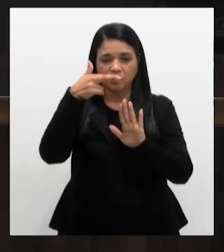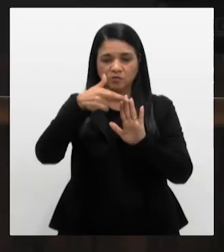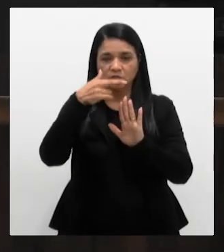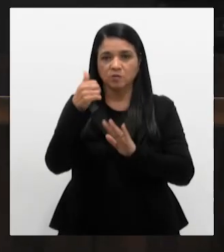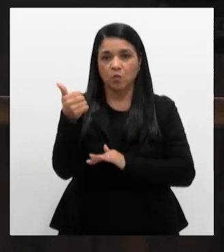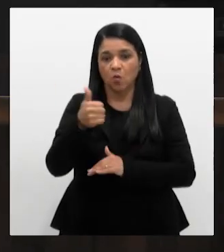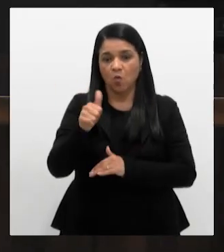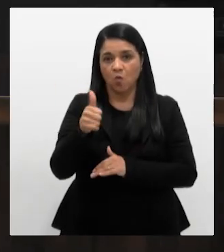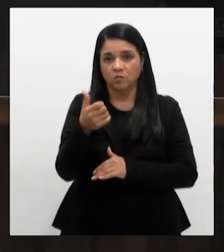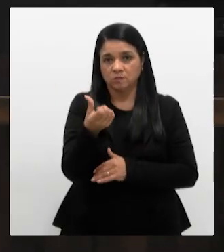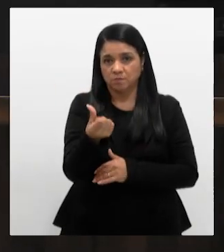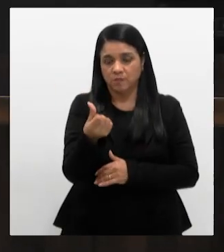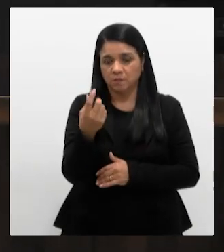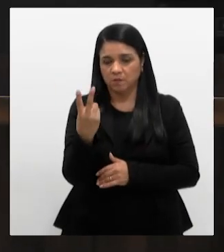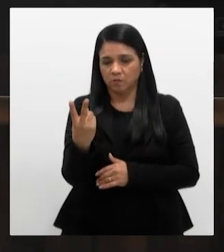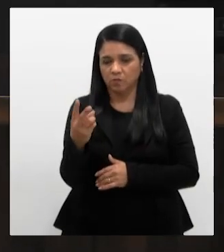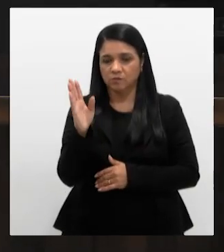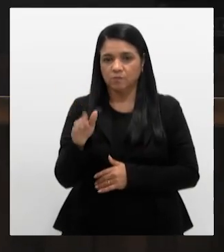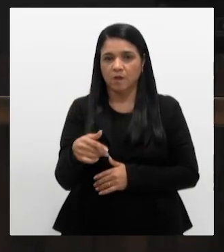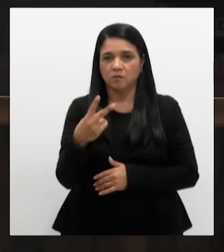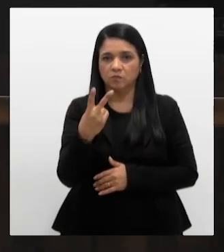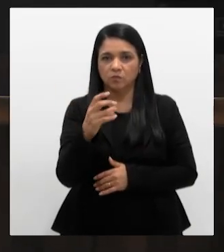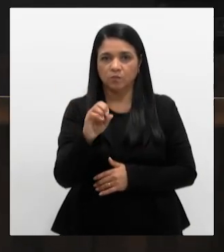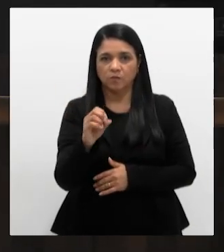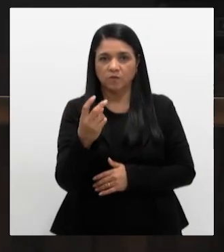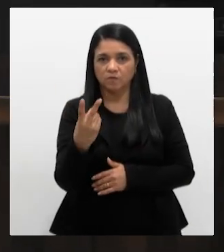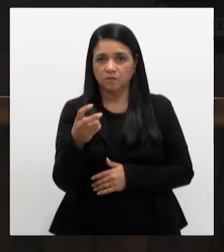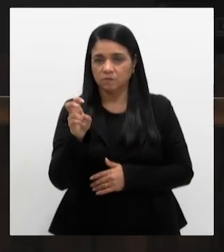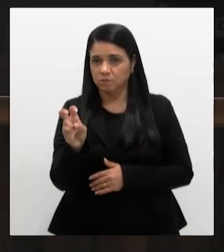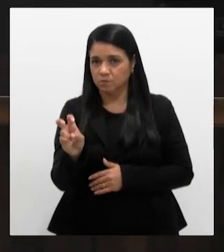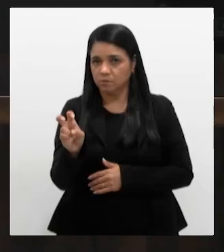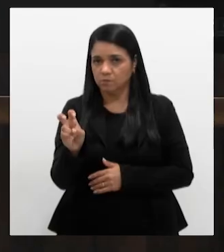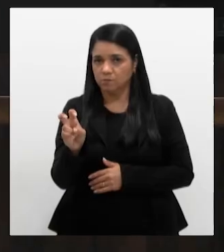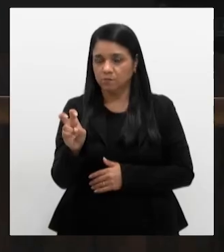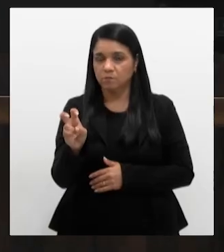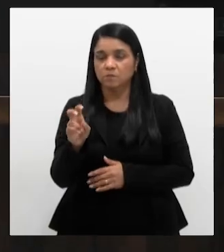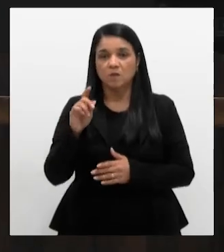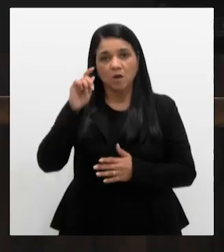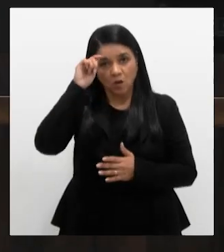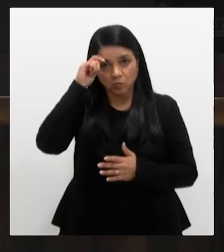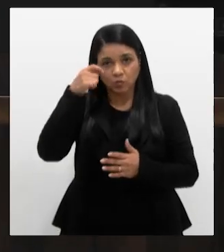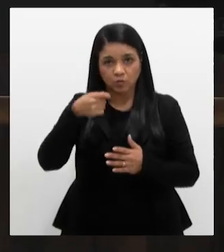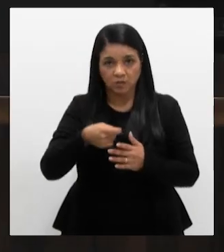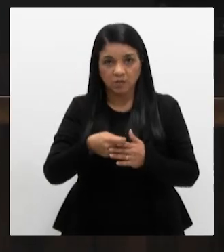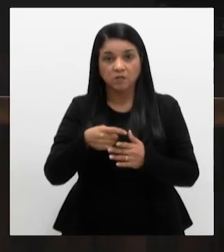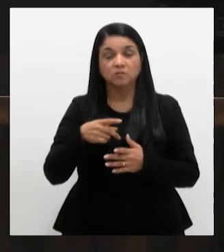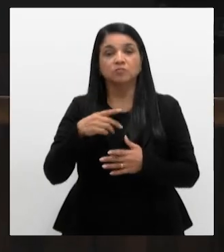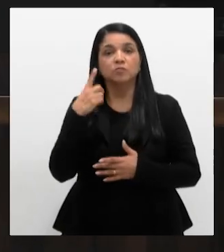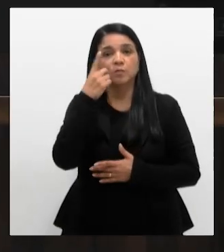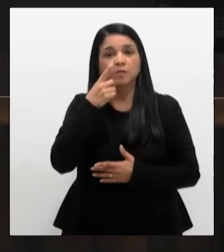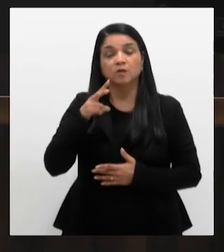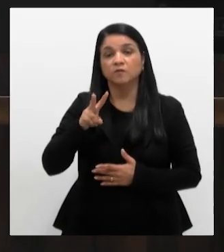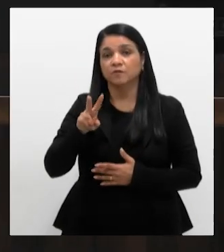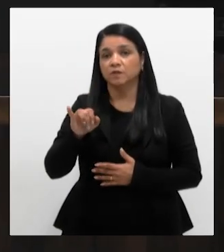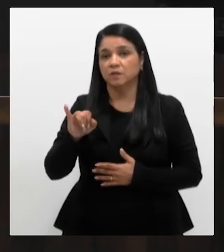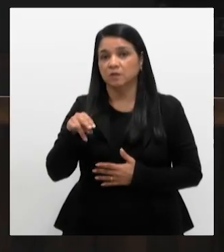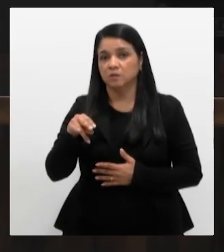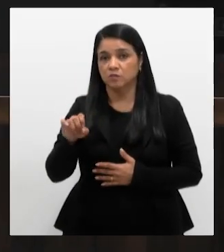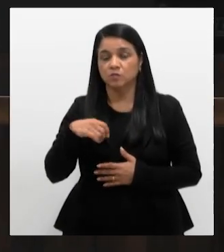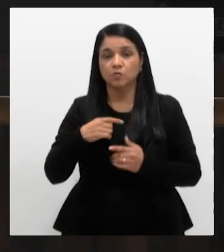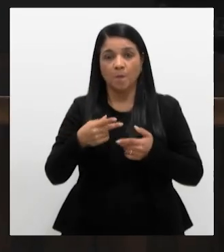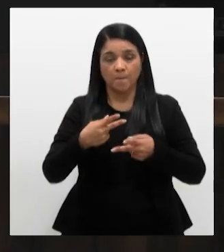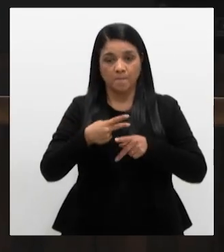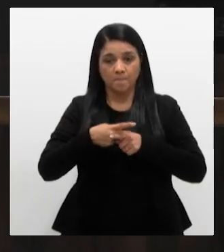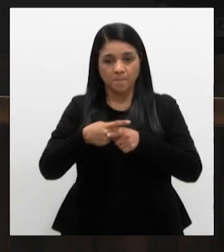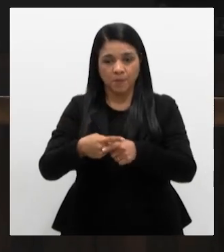de resolução número 1162 de 2025, de autoria do deputado Vinícius Cozzolino, que concede o prêmio